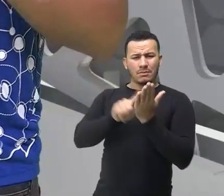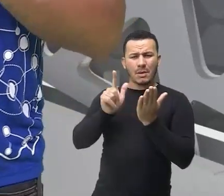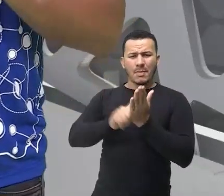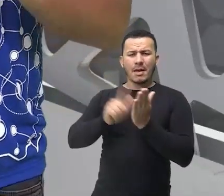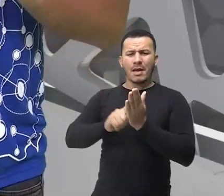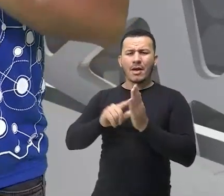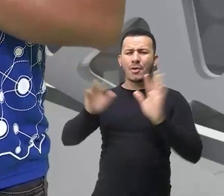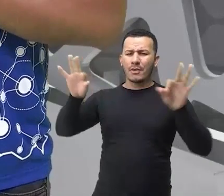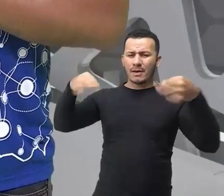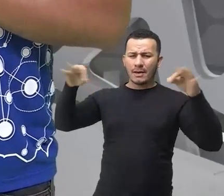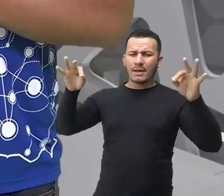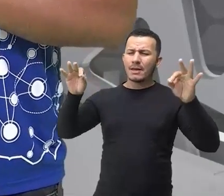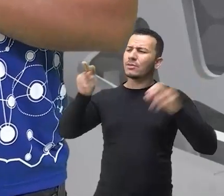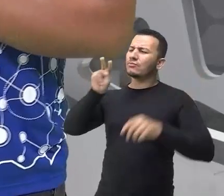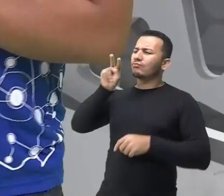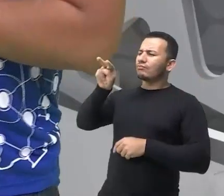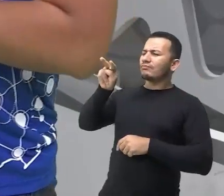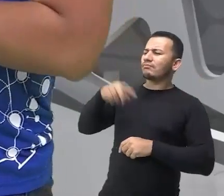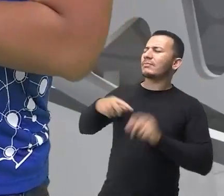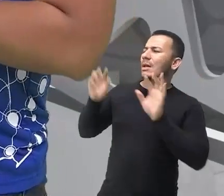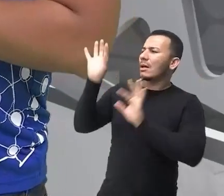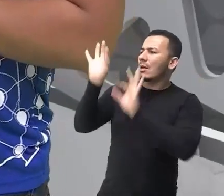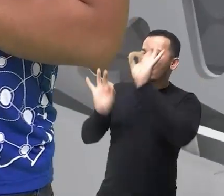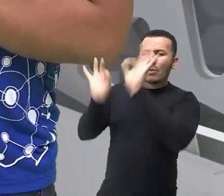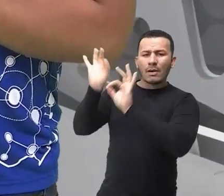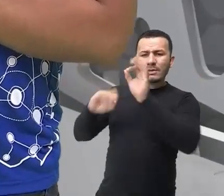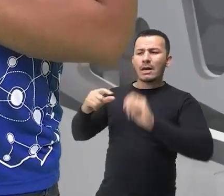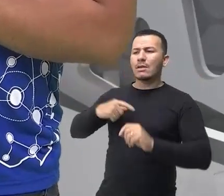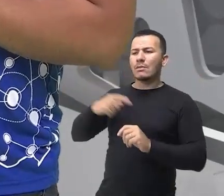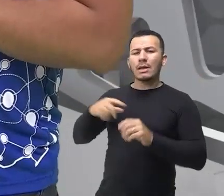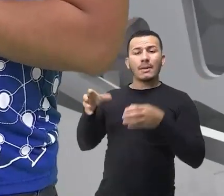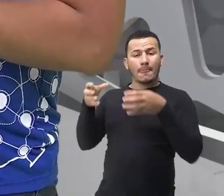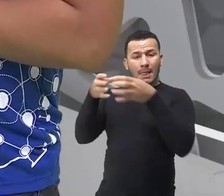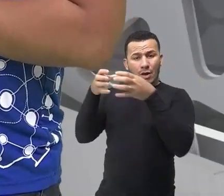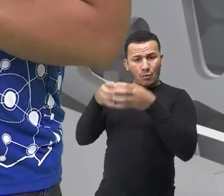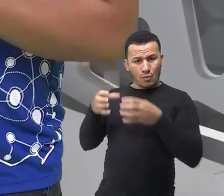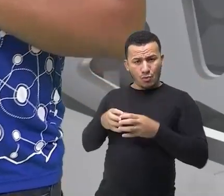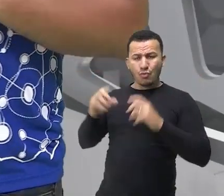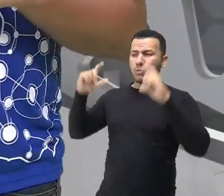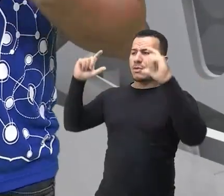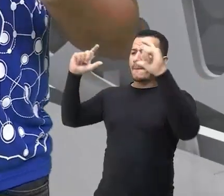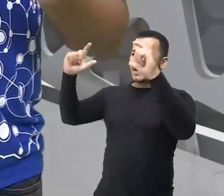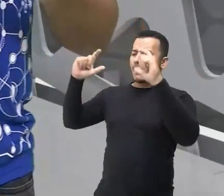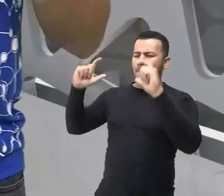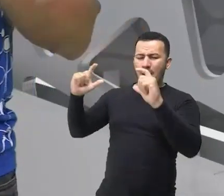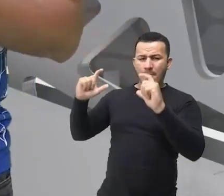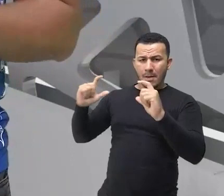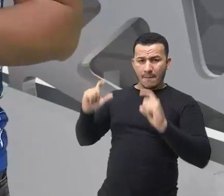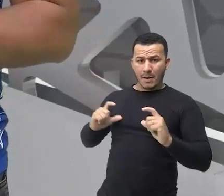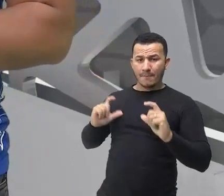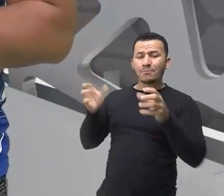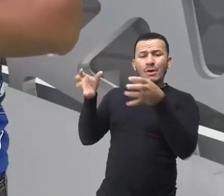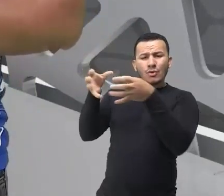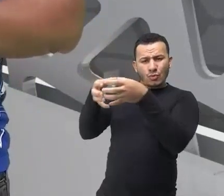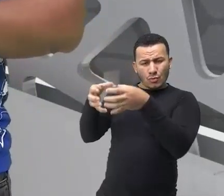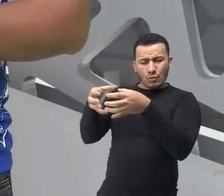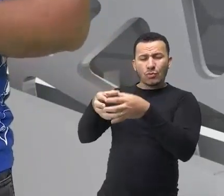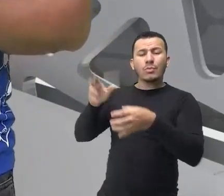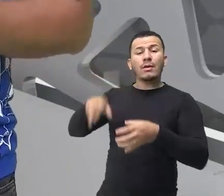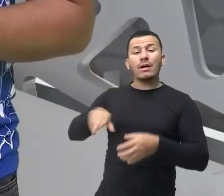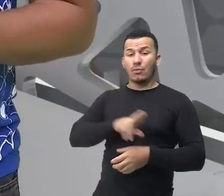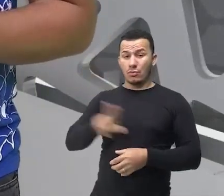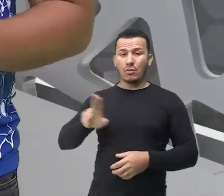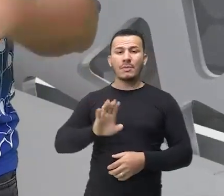você observa bem a organização dele. A gente tem alguns grupos, certo? De versos. Esses grupos nós vamos chamar